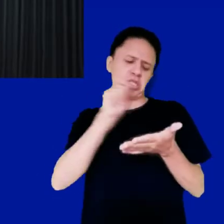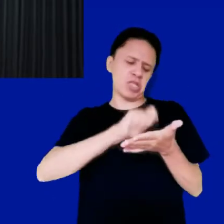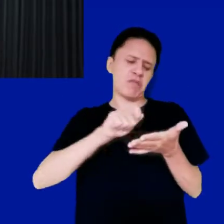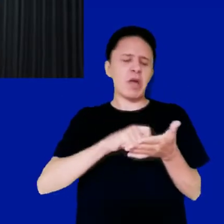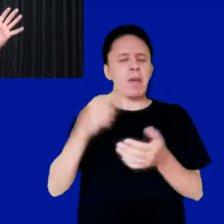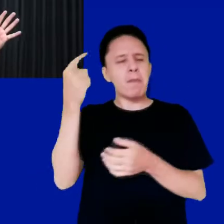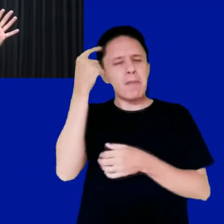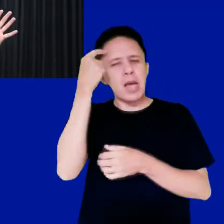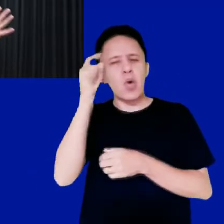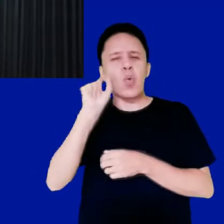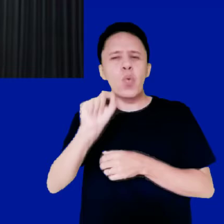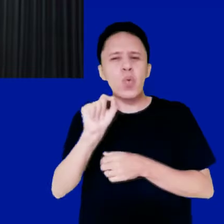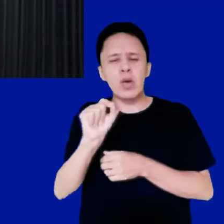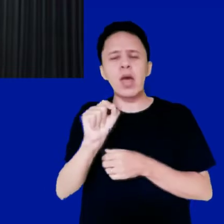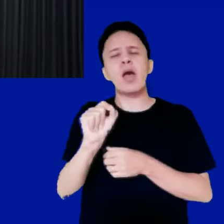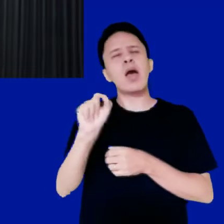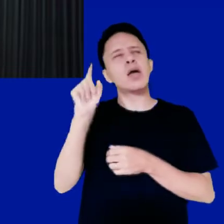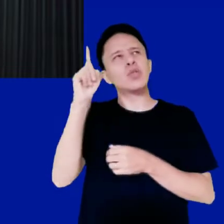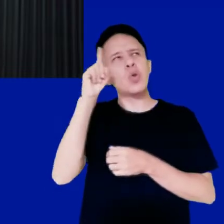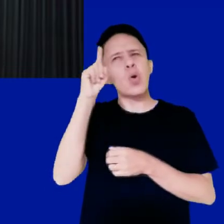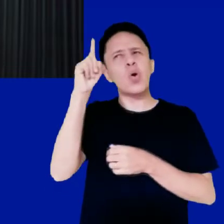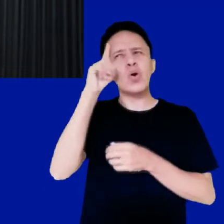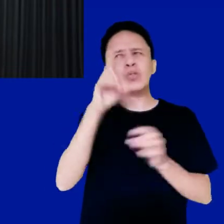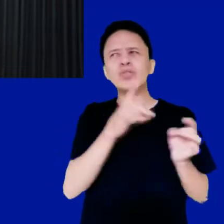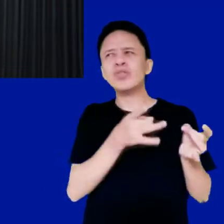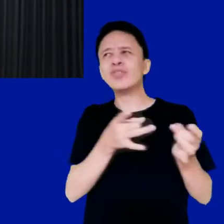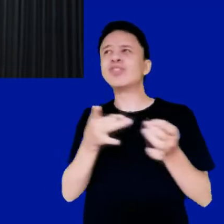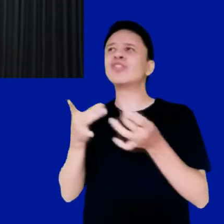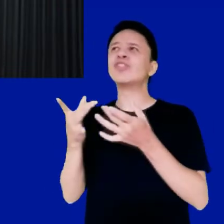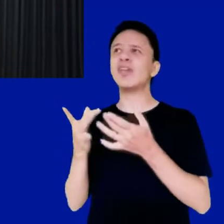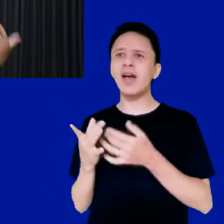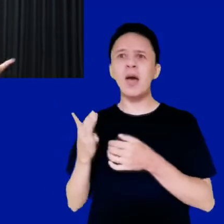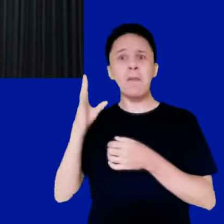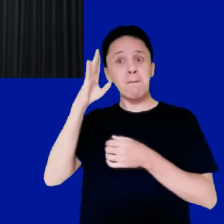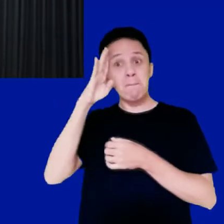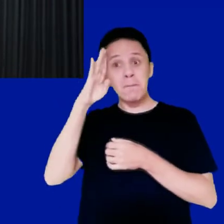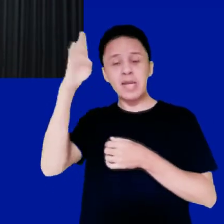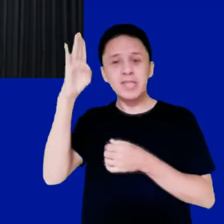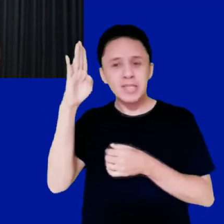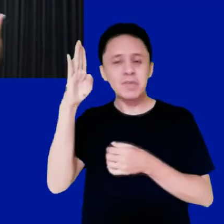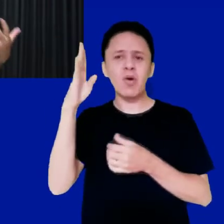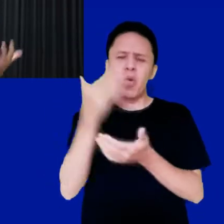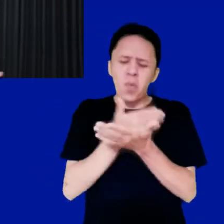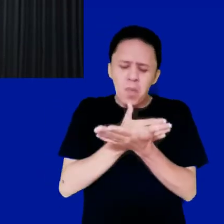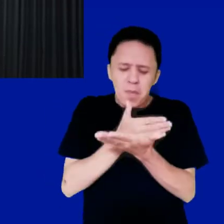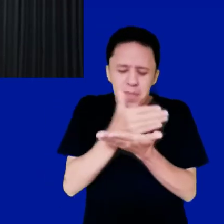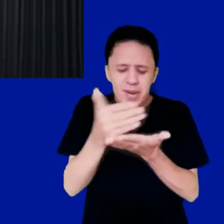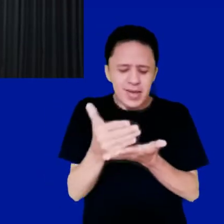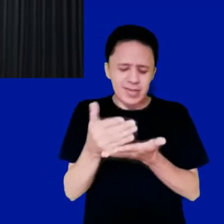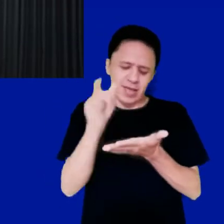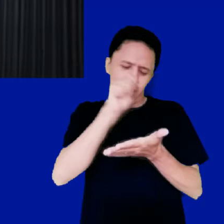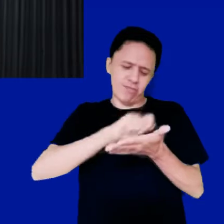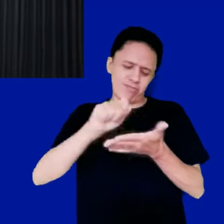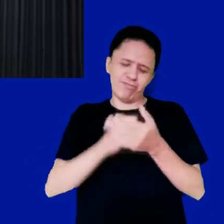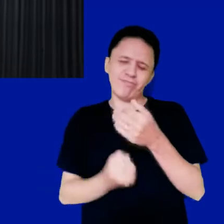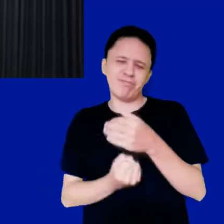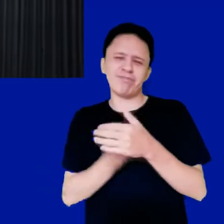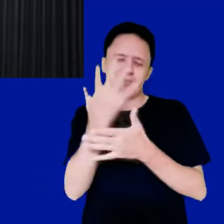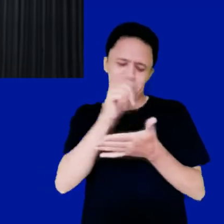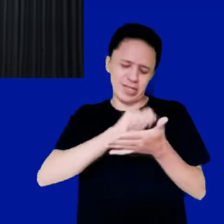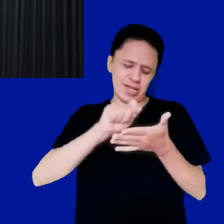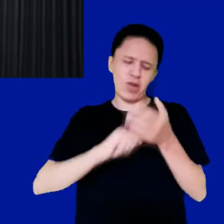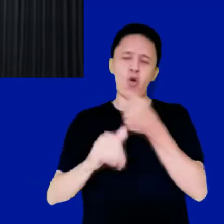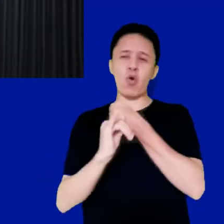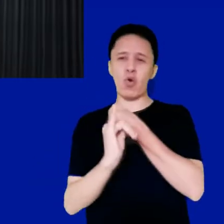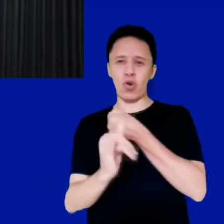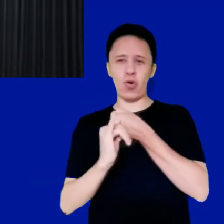façamos de um tudo, desde que nós tenhamos em mente que o cotidiano é o principal mote, o principal ponto